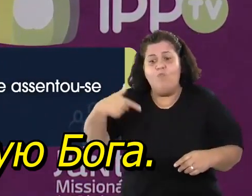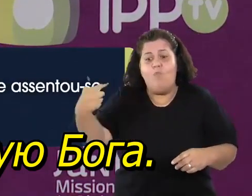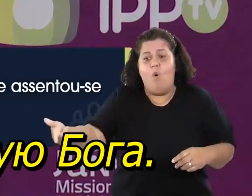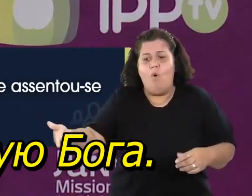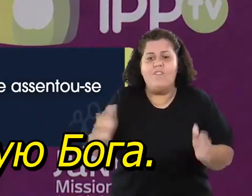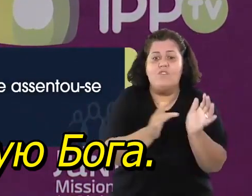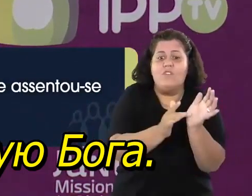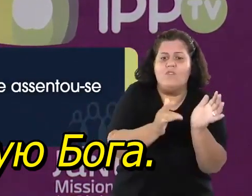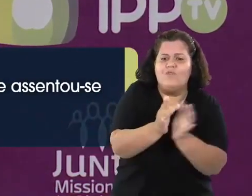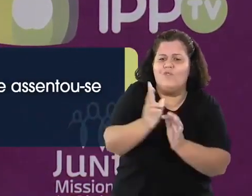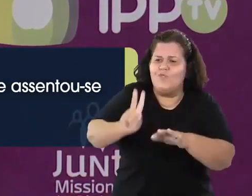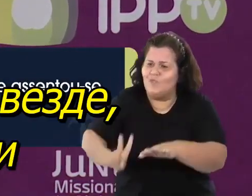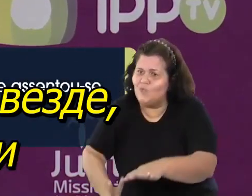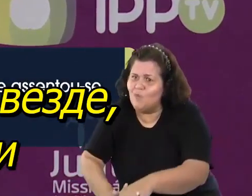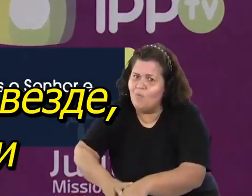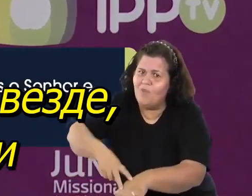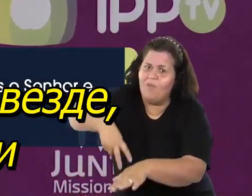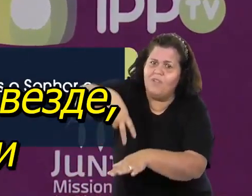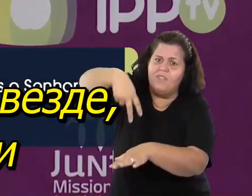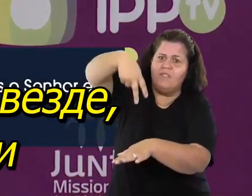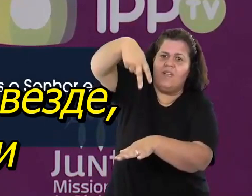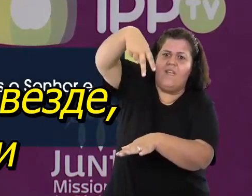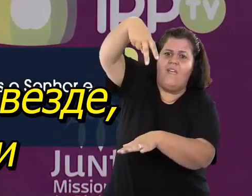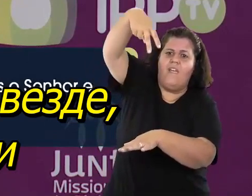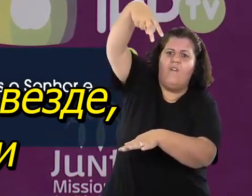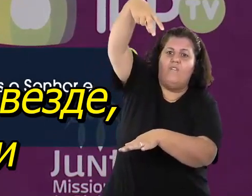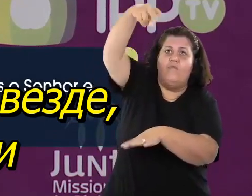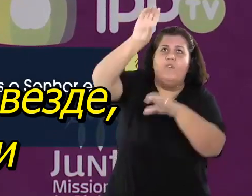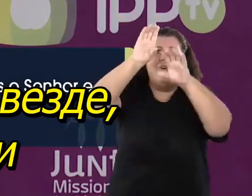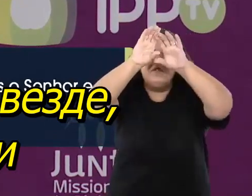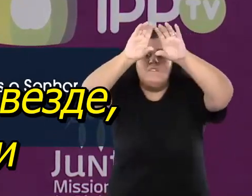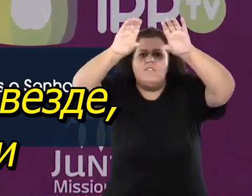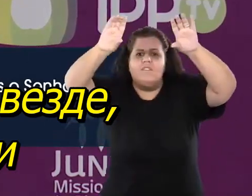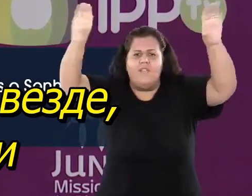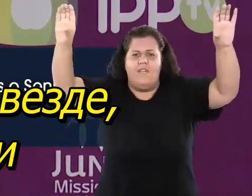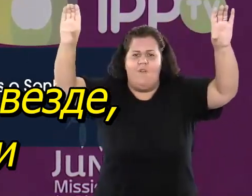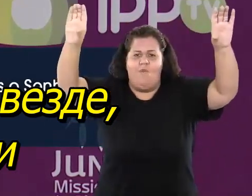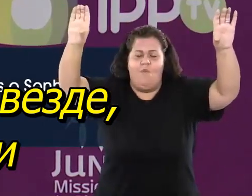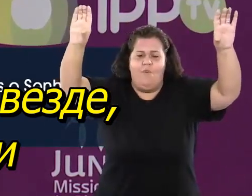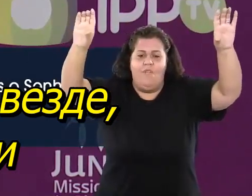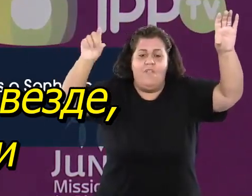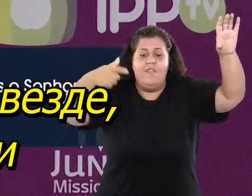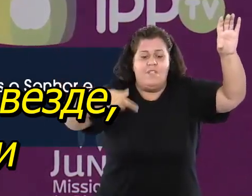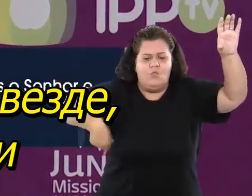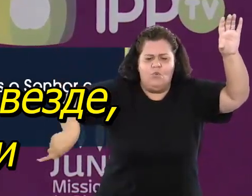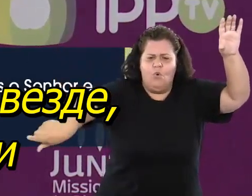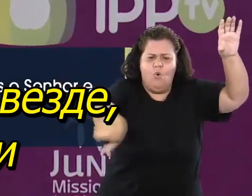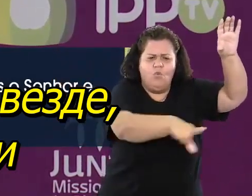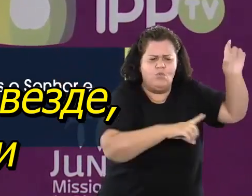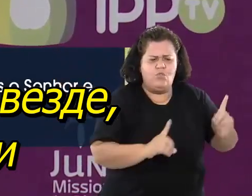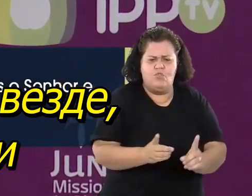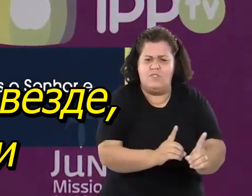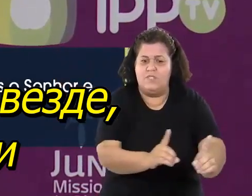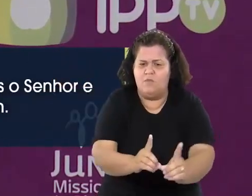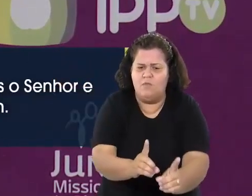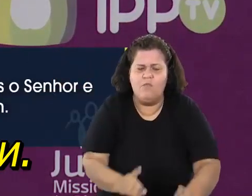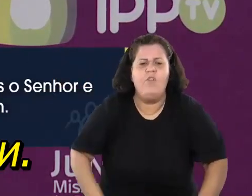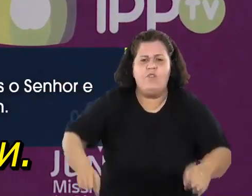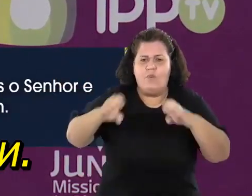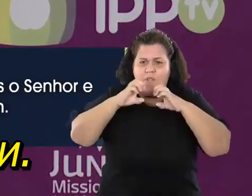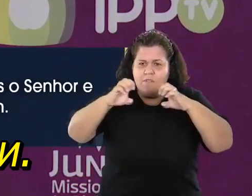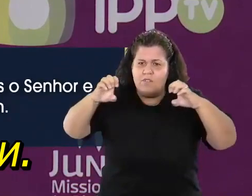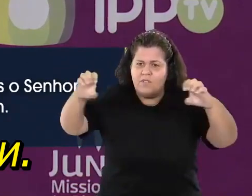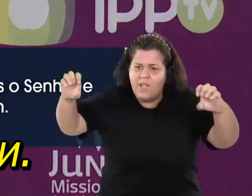à destra de Deus. E eles, tendo partido, pregaram em toda parte, cooperando com eles o Senhor